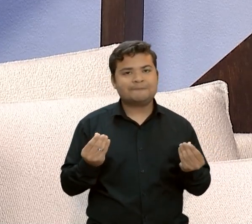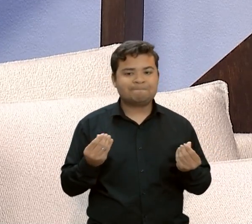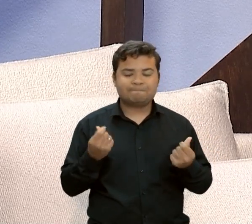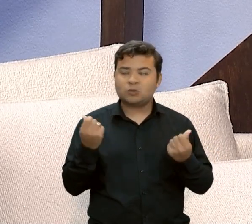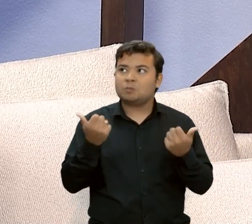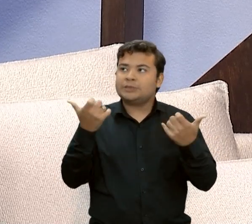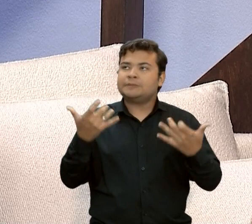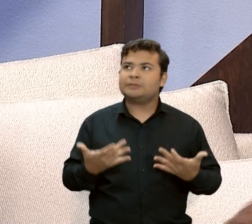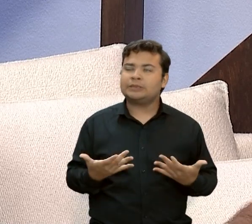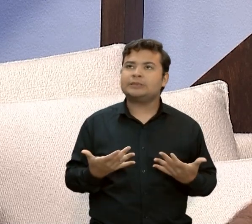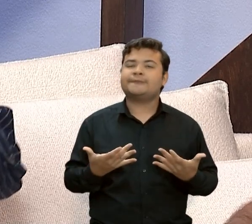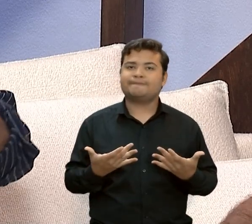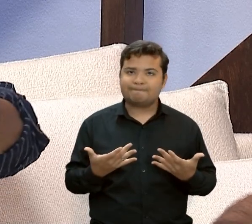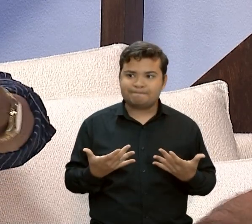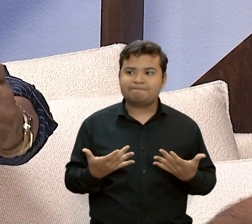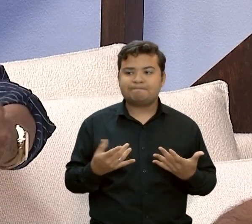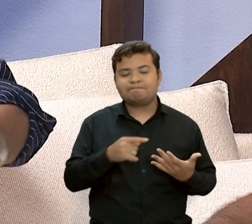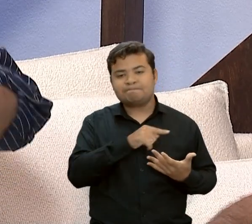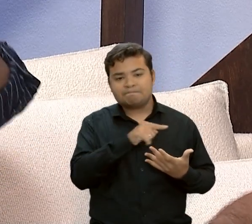fazendo